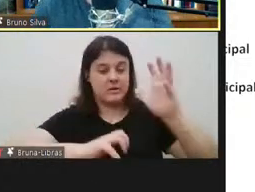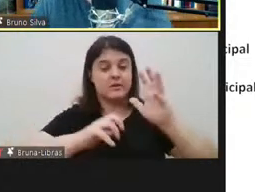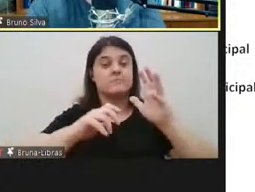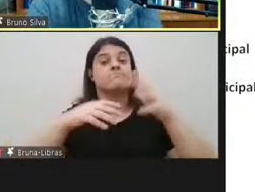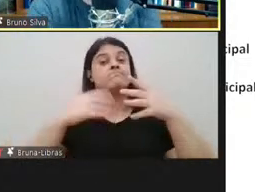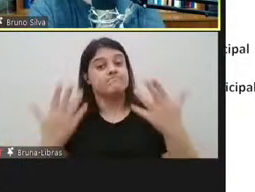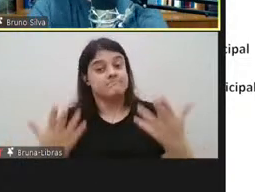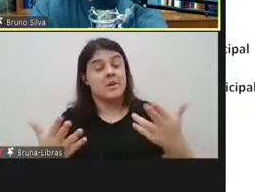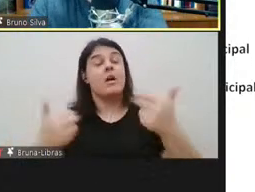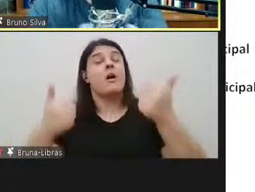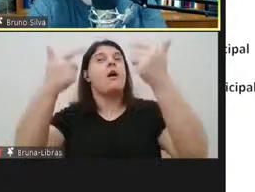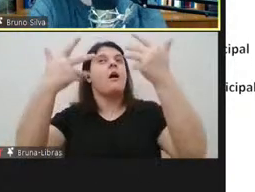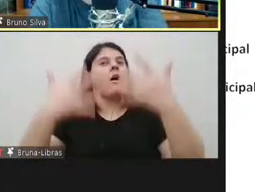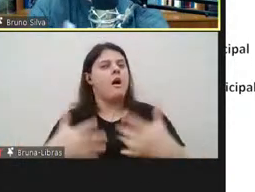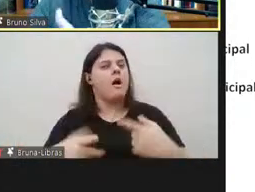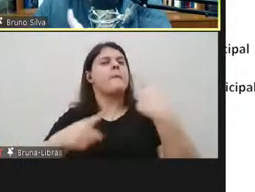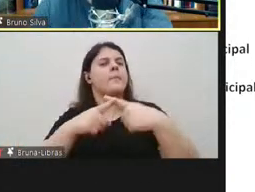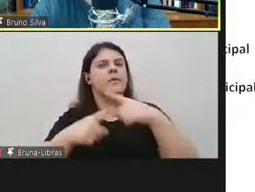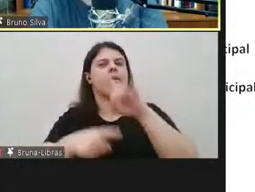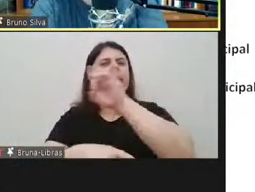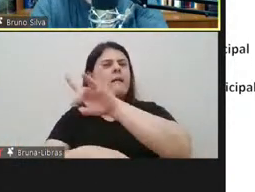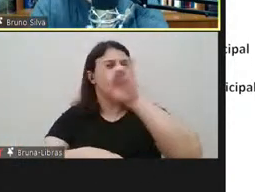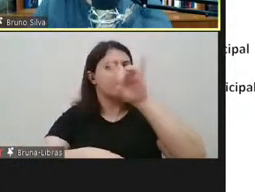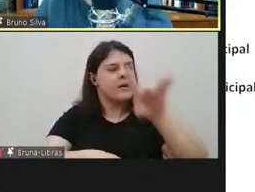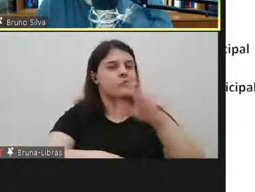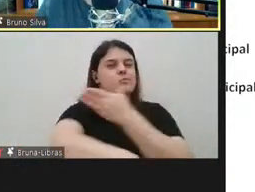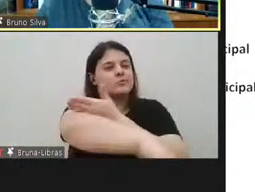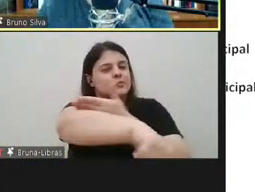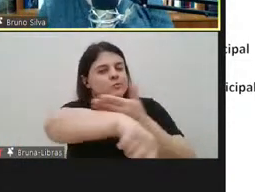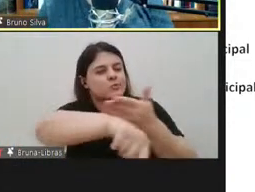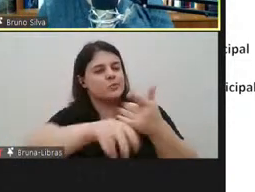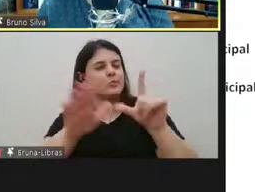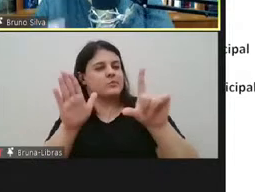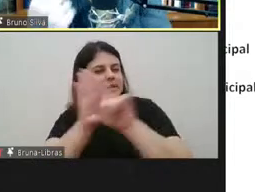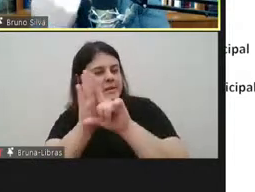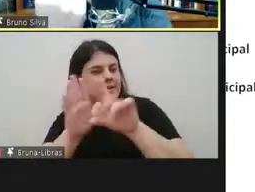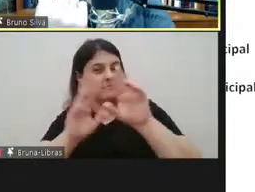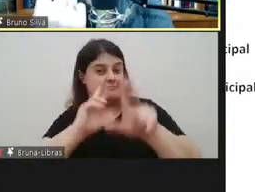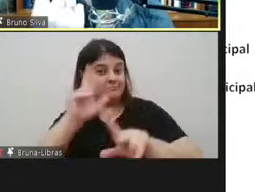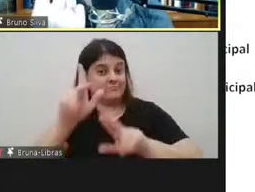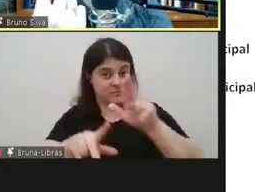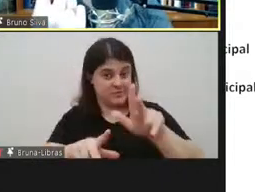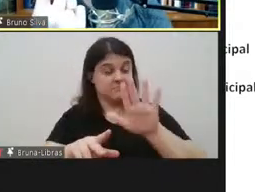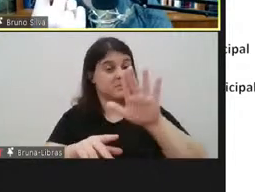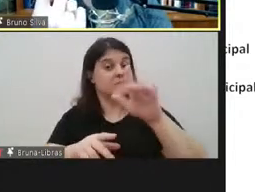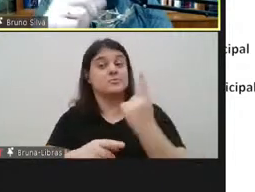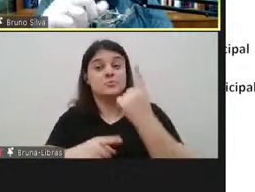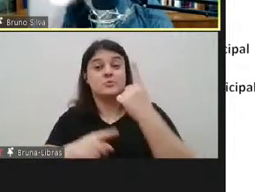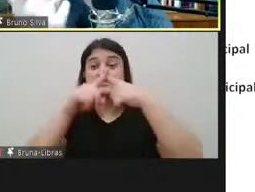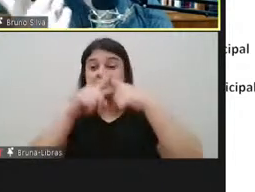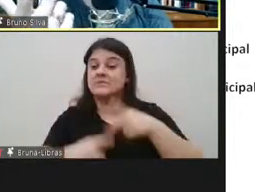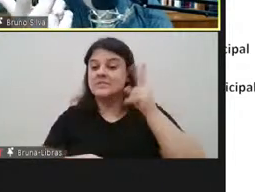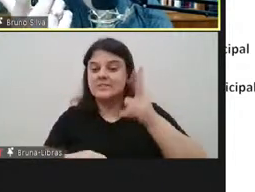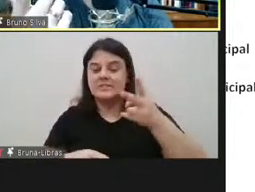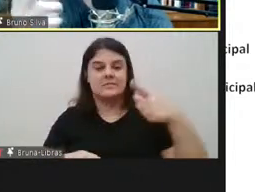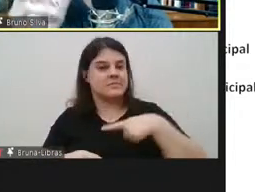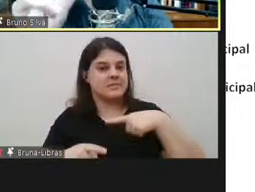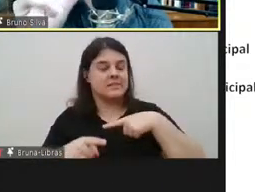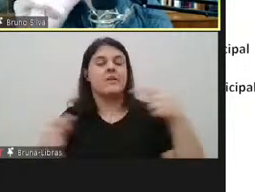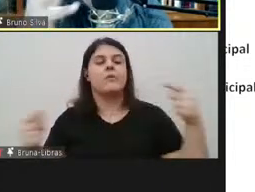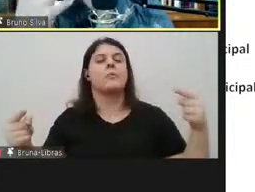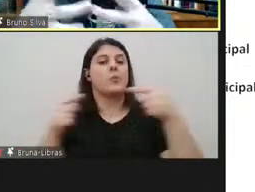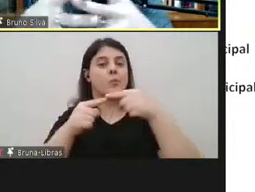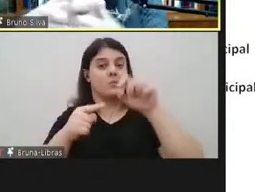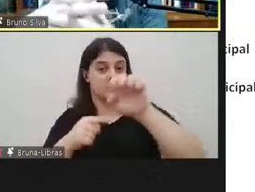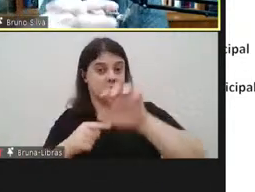justamente o porquê de cada hábito porque de cada costura porque de cada legislação né mas um dos Desafios que sempre esteve associado a